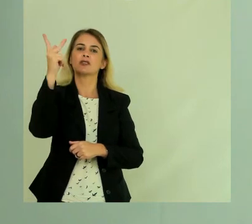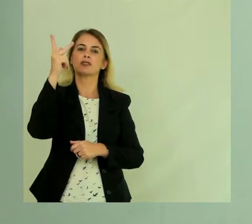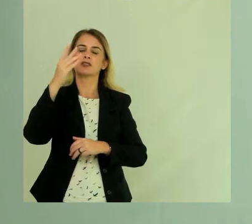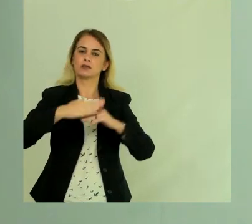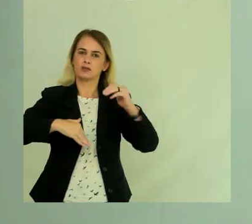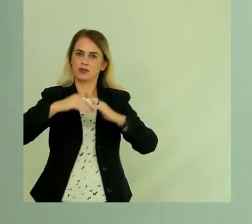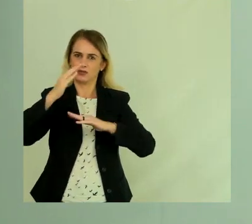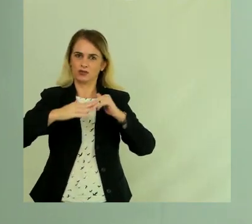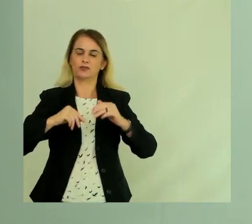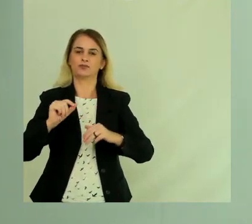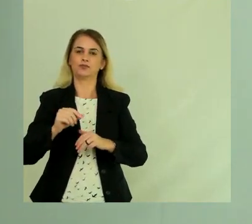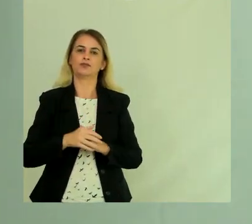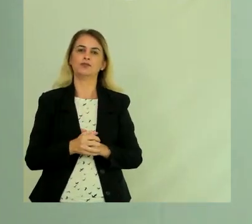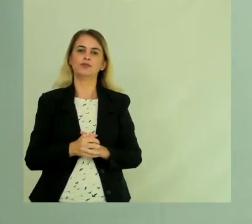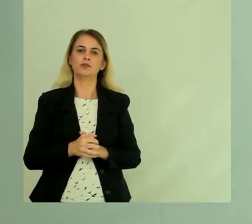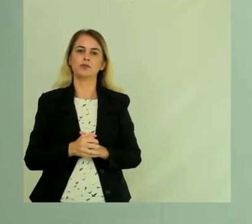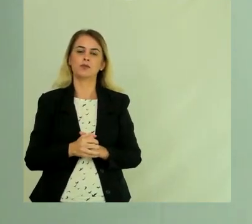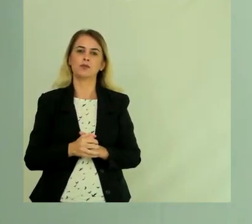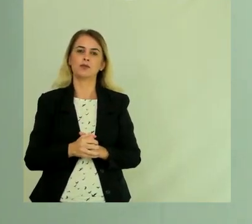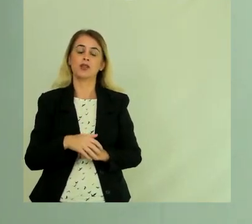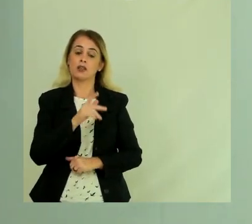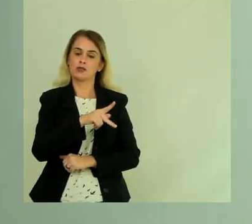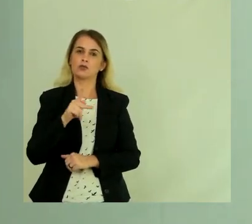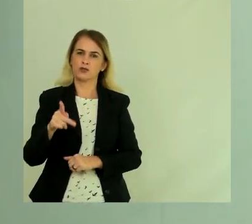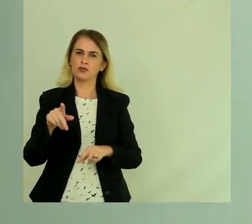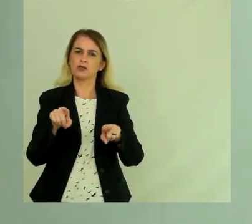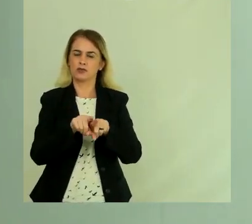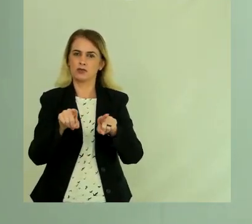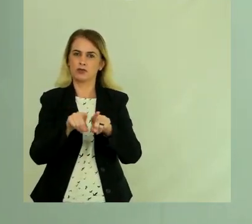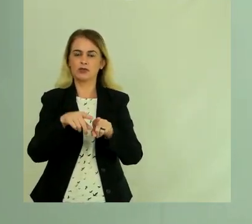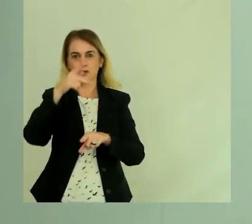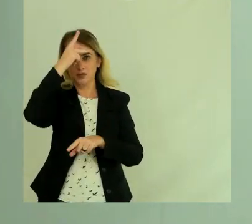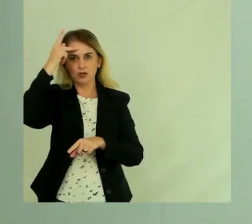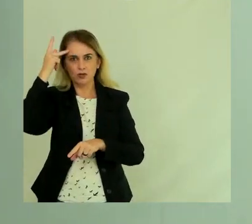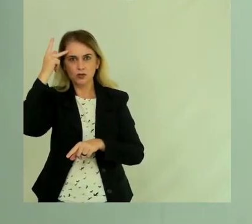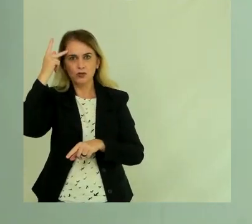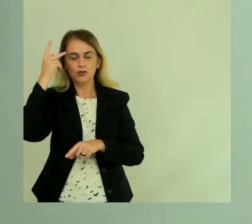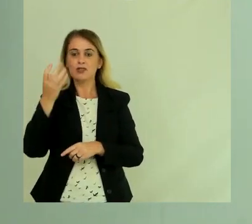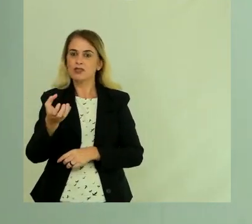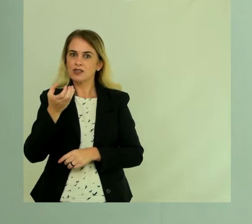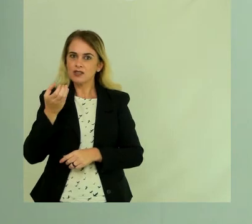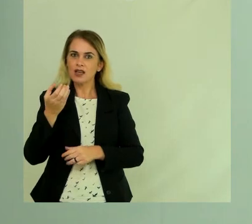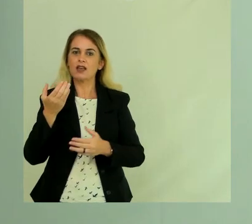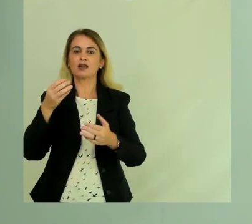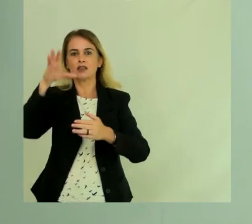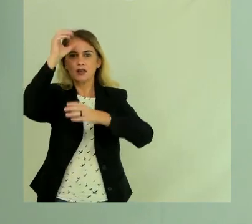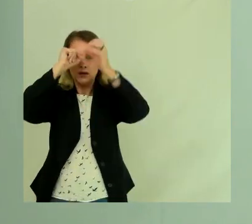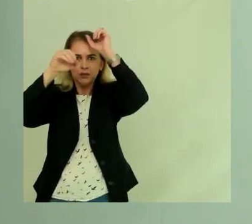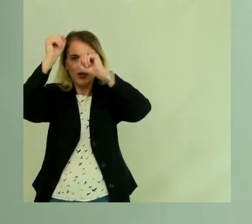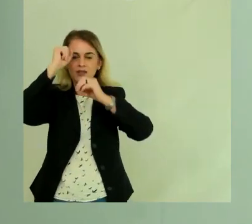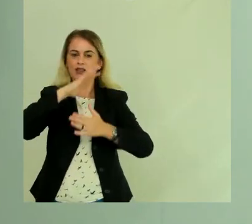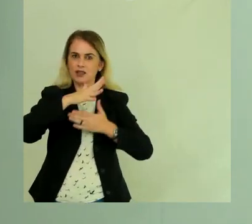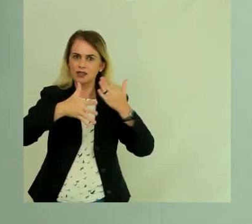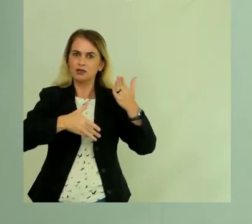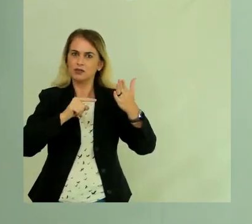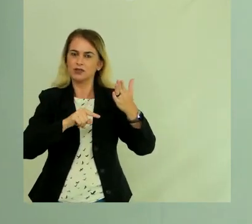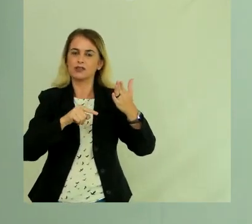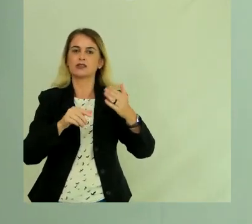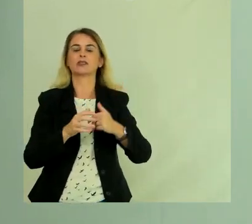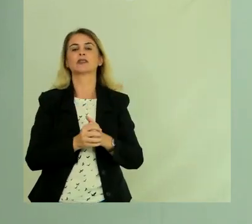mais valorizado, né? E os professores, as pessoas que têm essa vontade de estudar Libras, acham que é